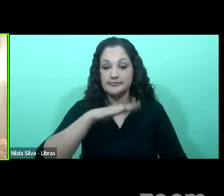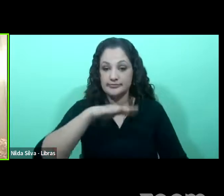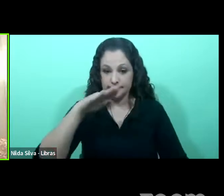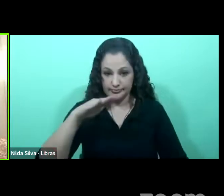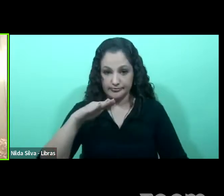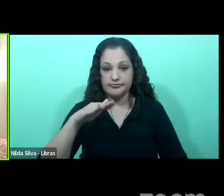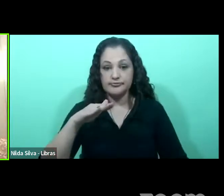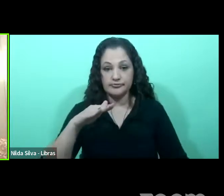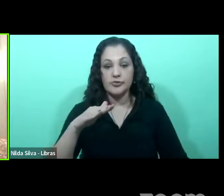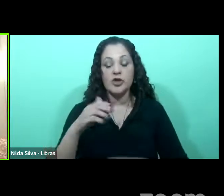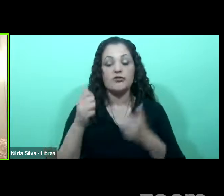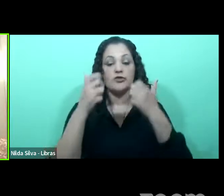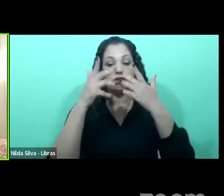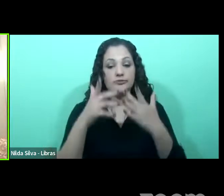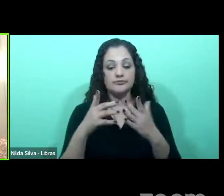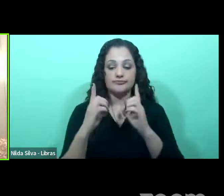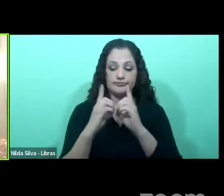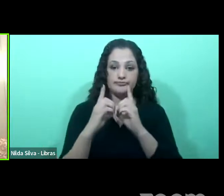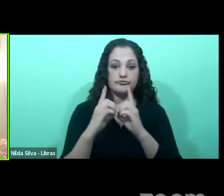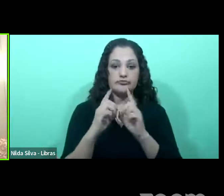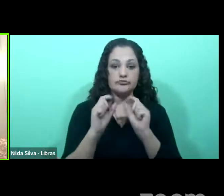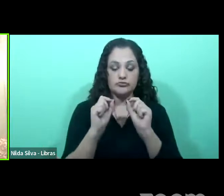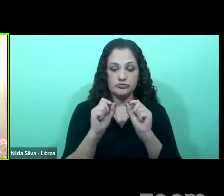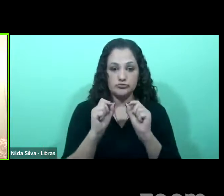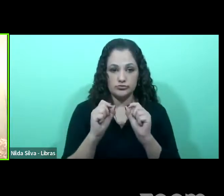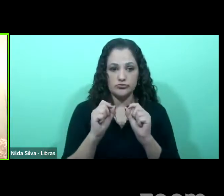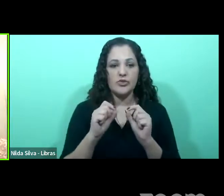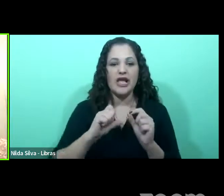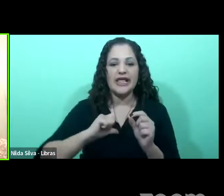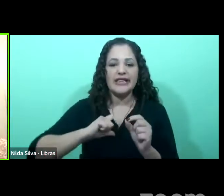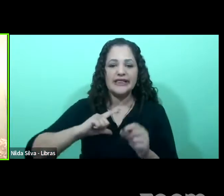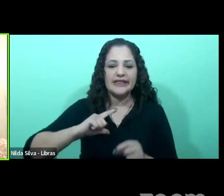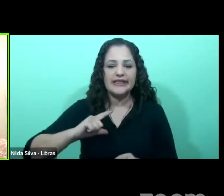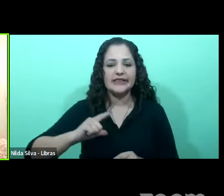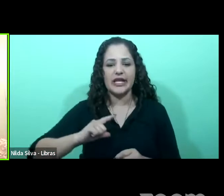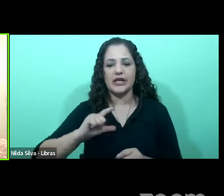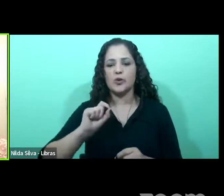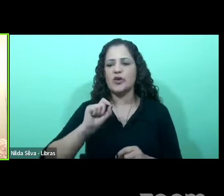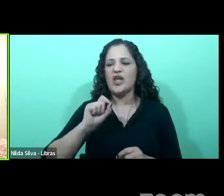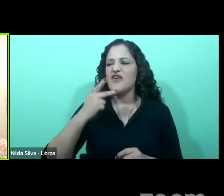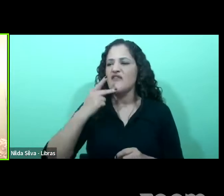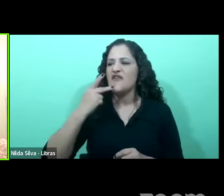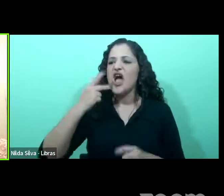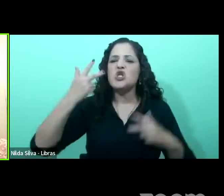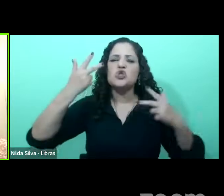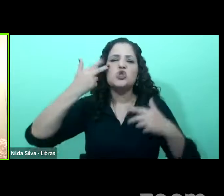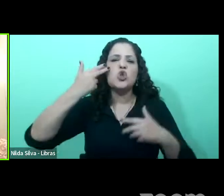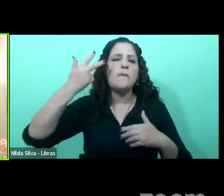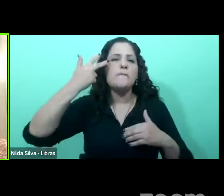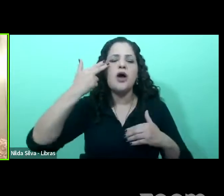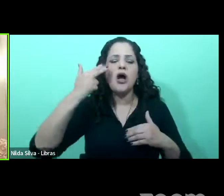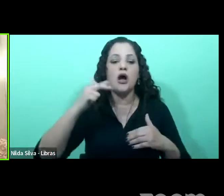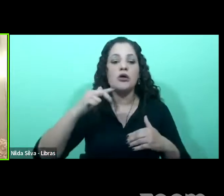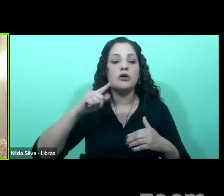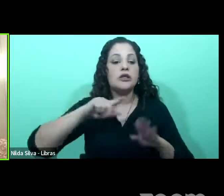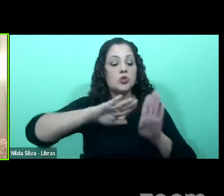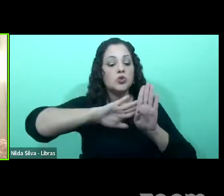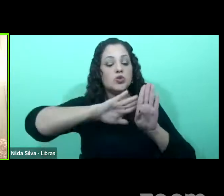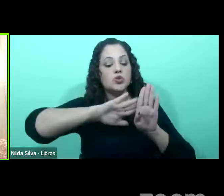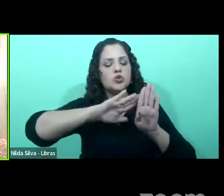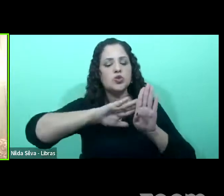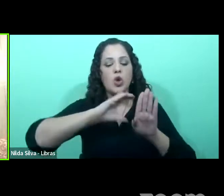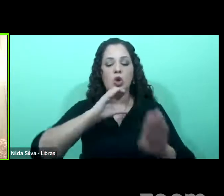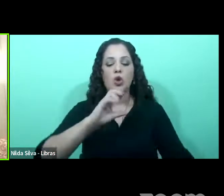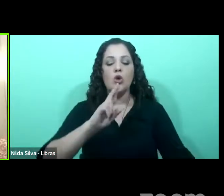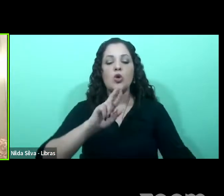clínica, essa faceta de normatização, ela recebe um viés de cura, o que é terrível,